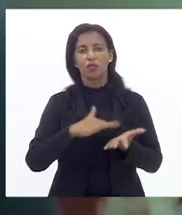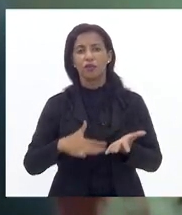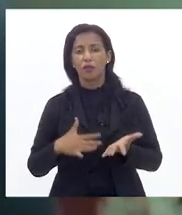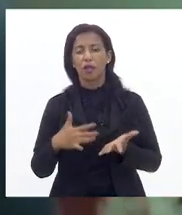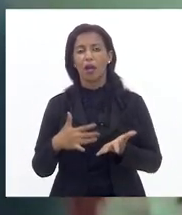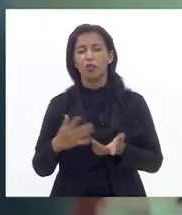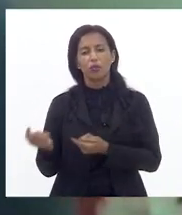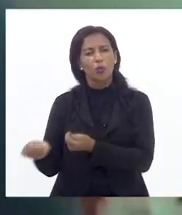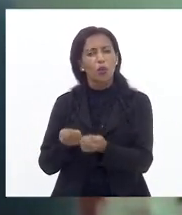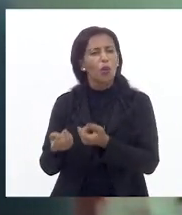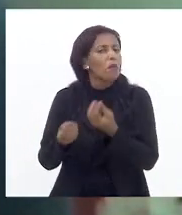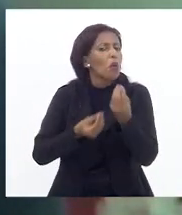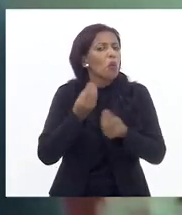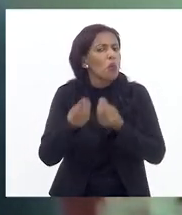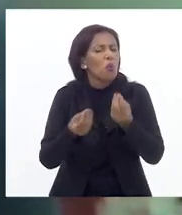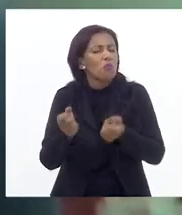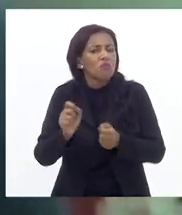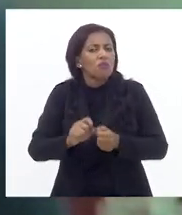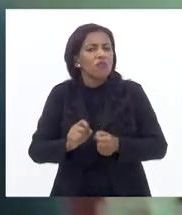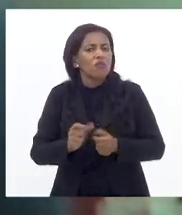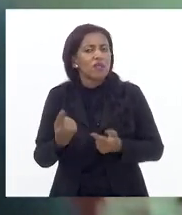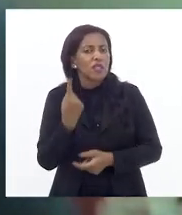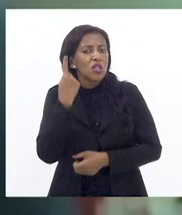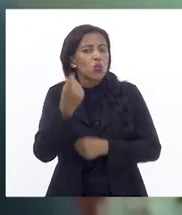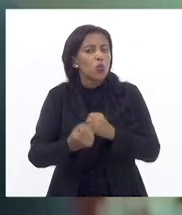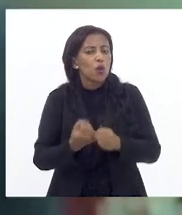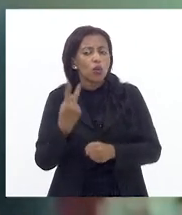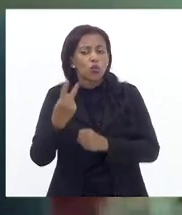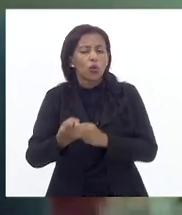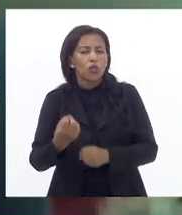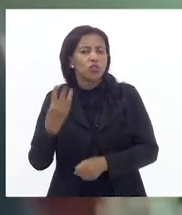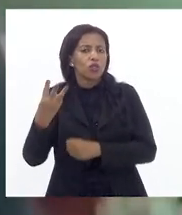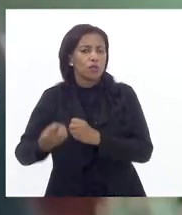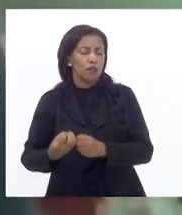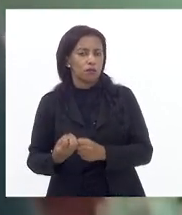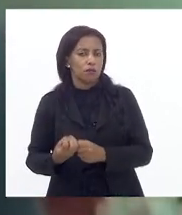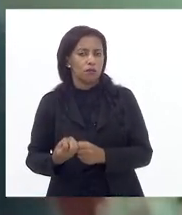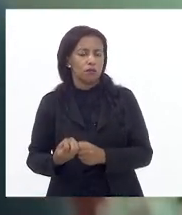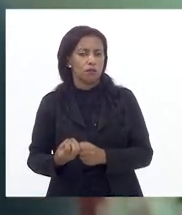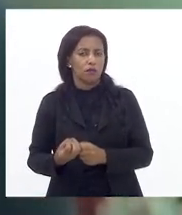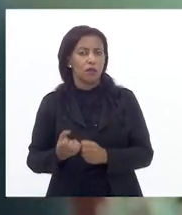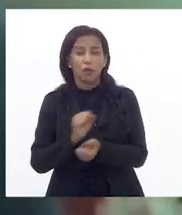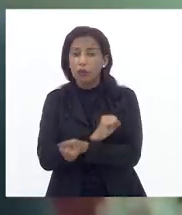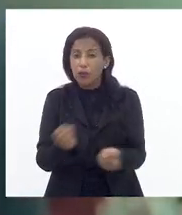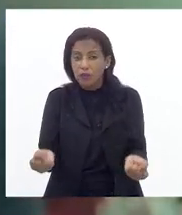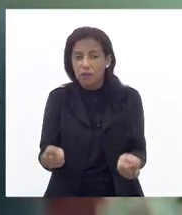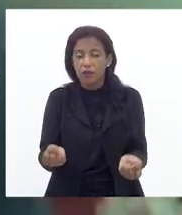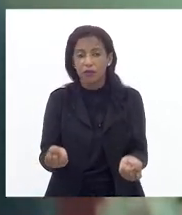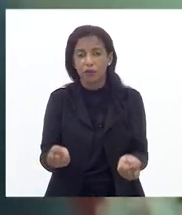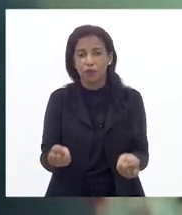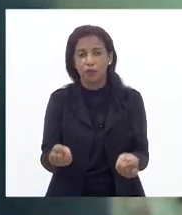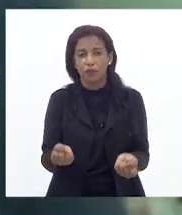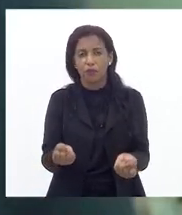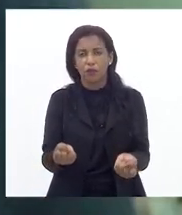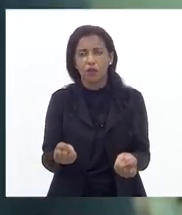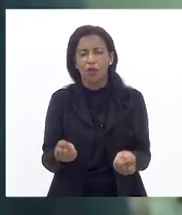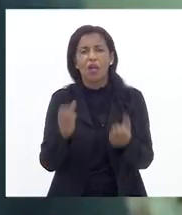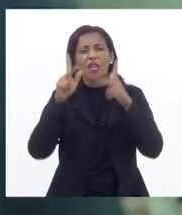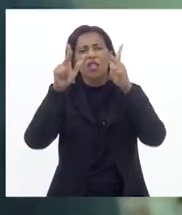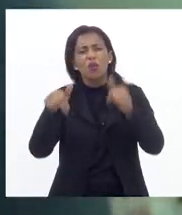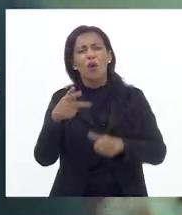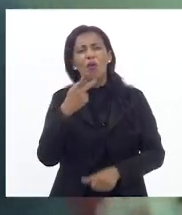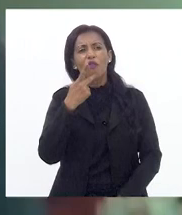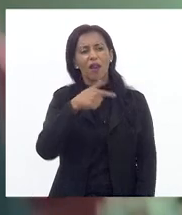econômica mas como fazer isso em um ano dois anos tem já tem possível é como diziam